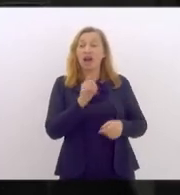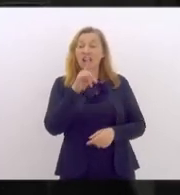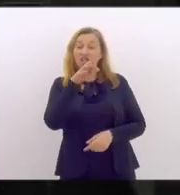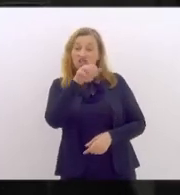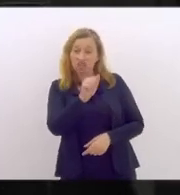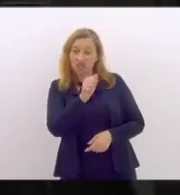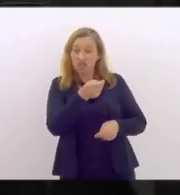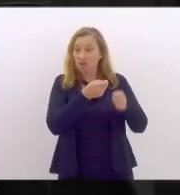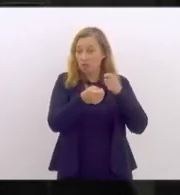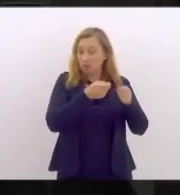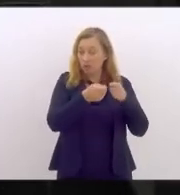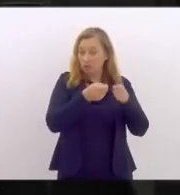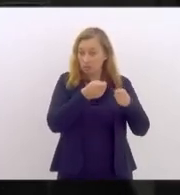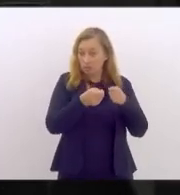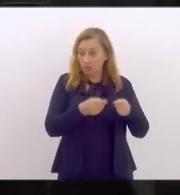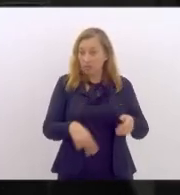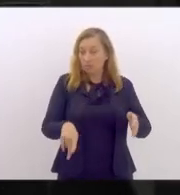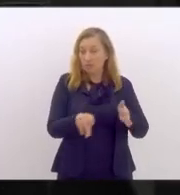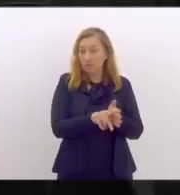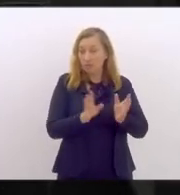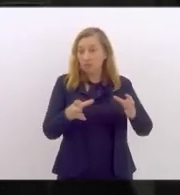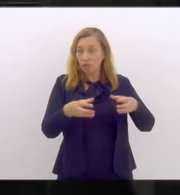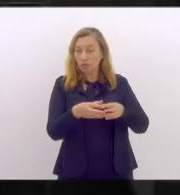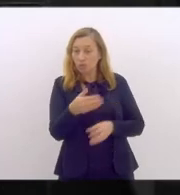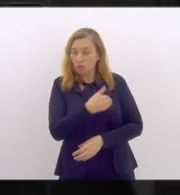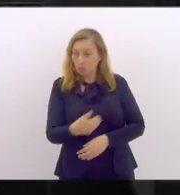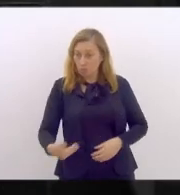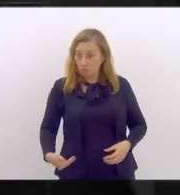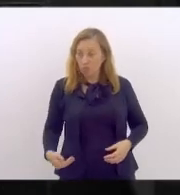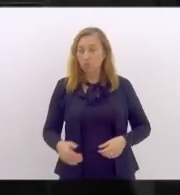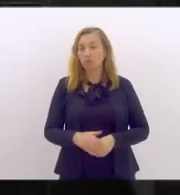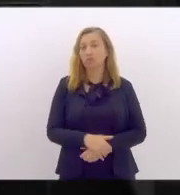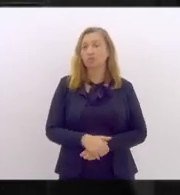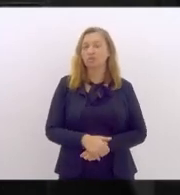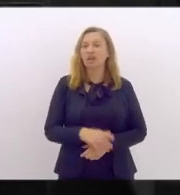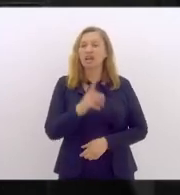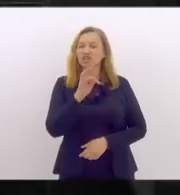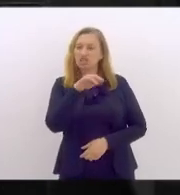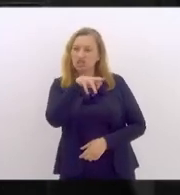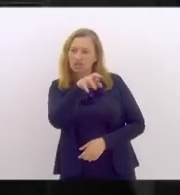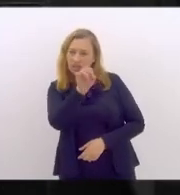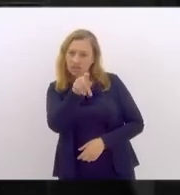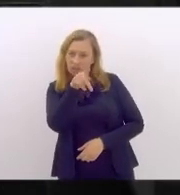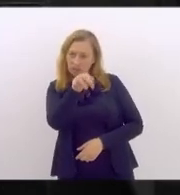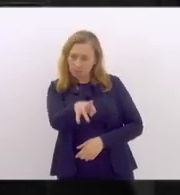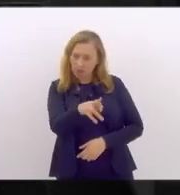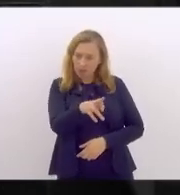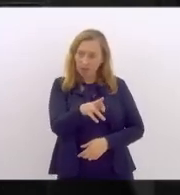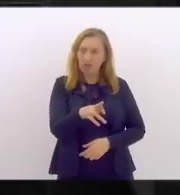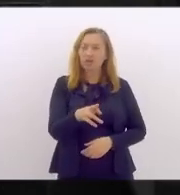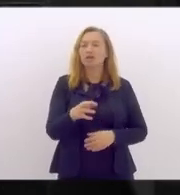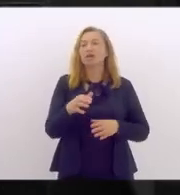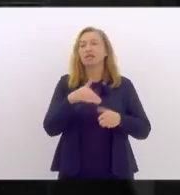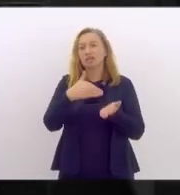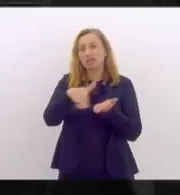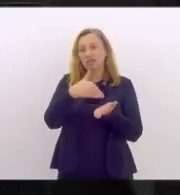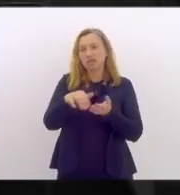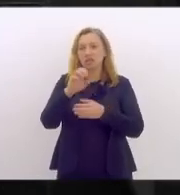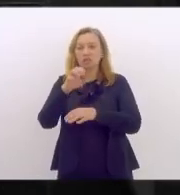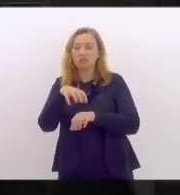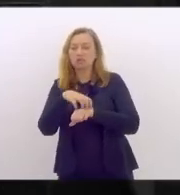do Estado mas é órgão público estatal seja a getransp seja a Secretaria de Estado de transporte